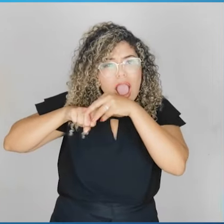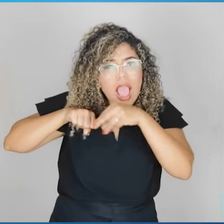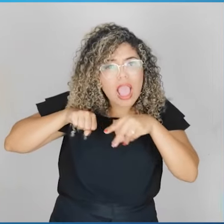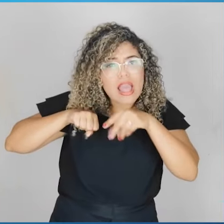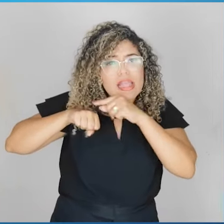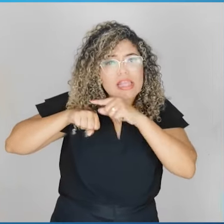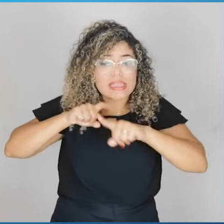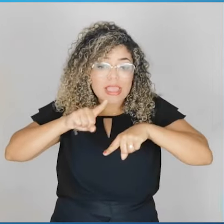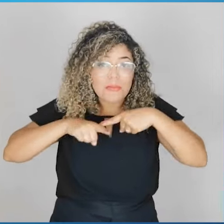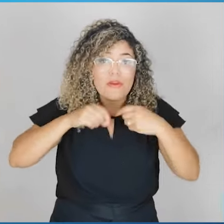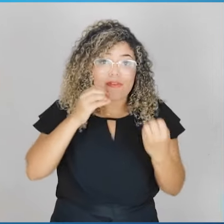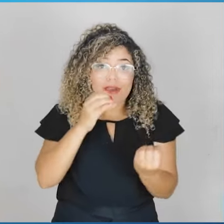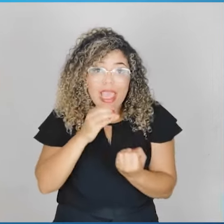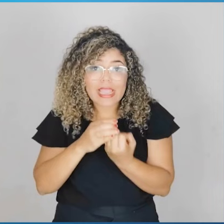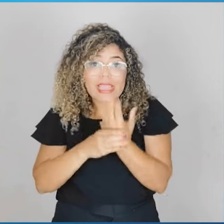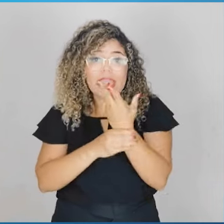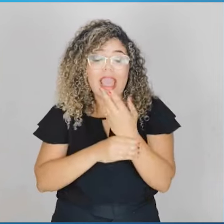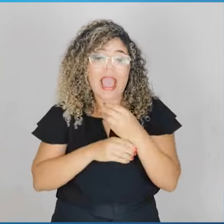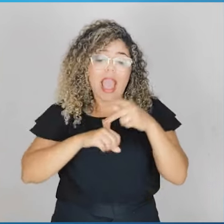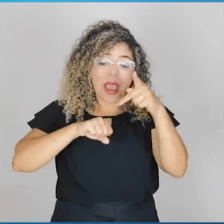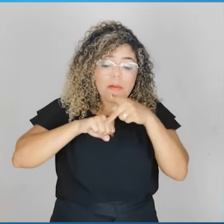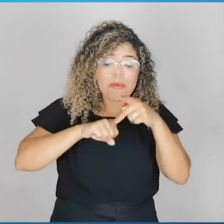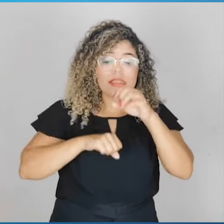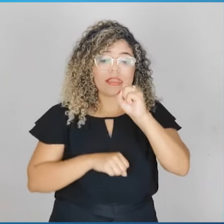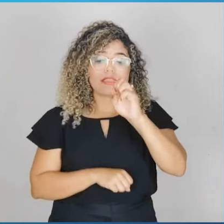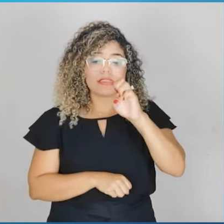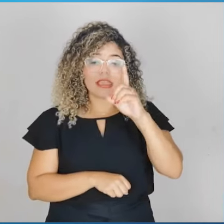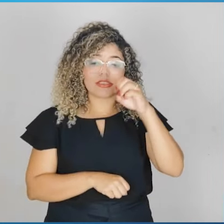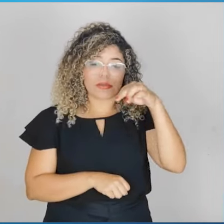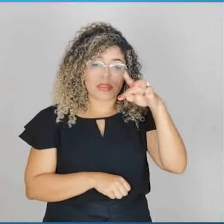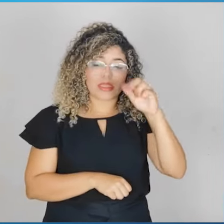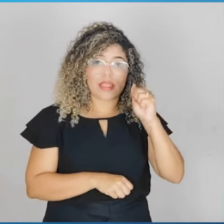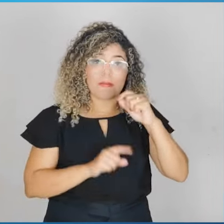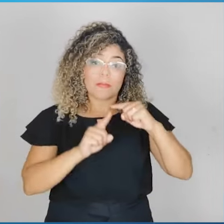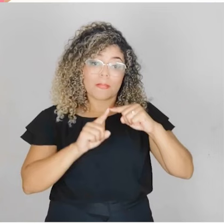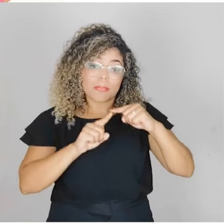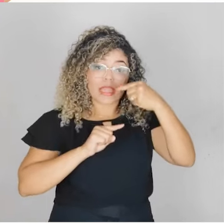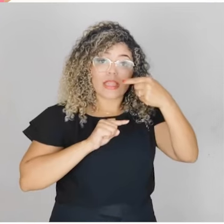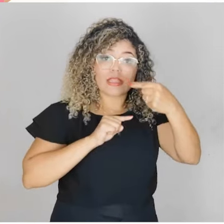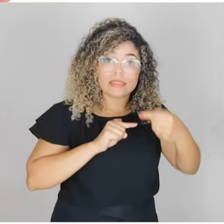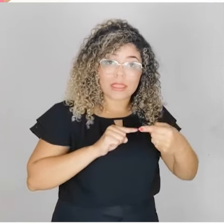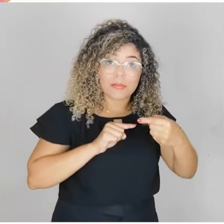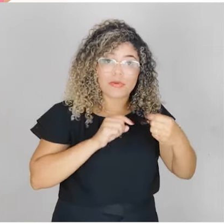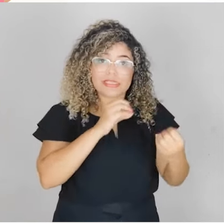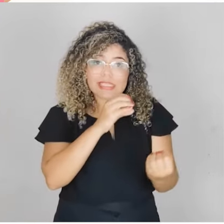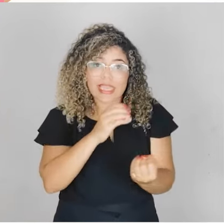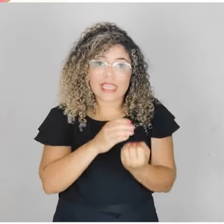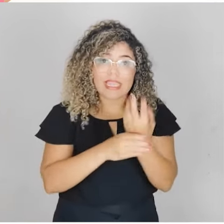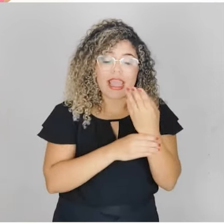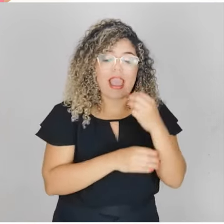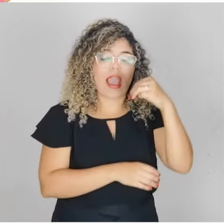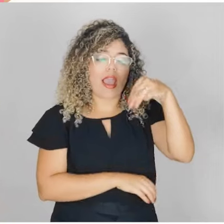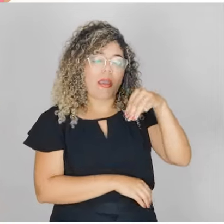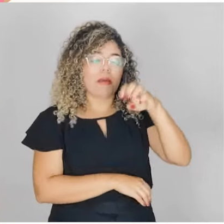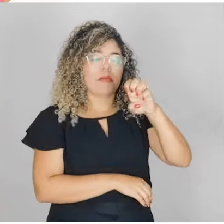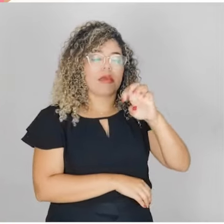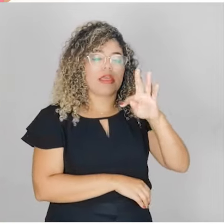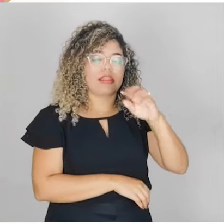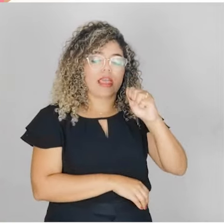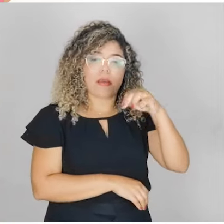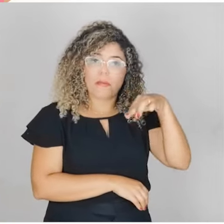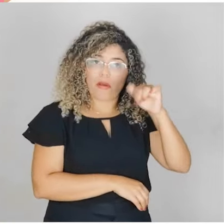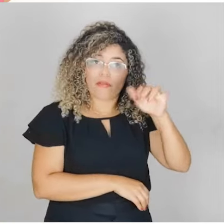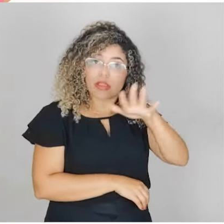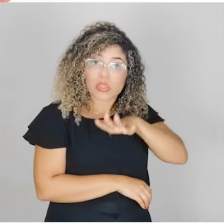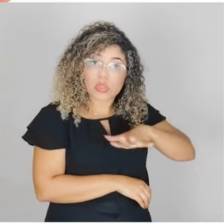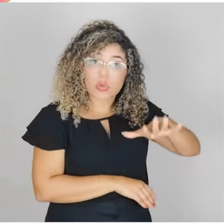rocha sedimentar. E, por sua vez, a rocha sedimentar, que pode também dar origem à rocha metamórfica, se tiver em locais de